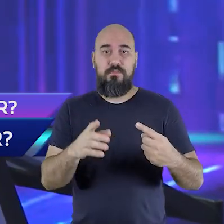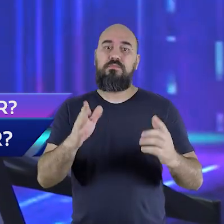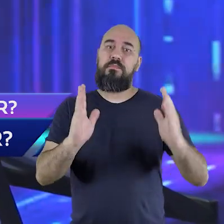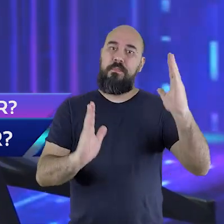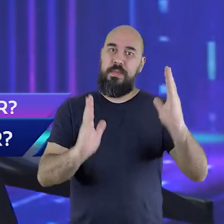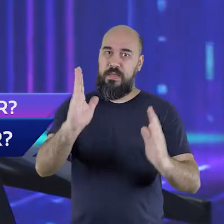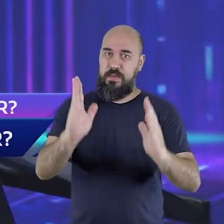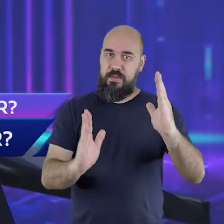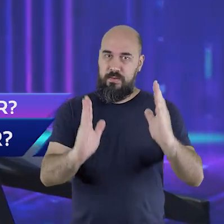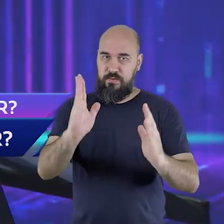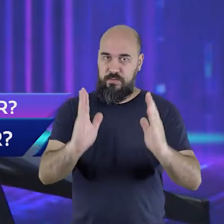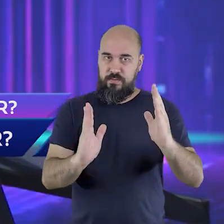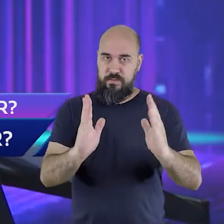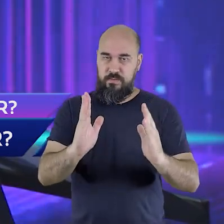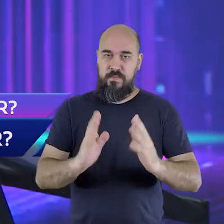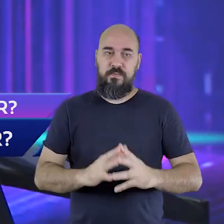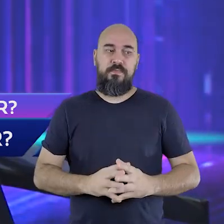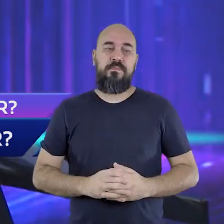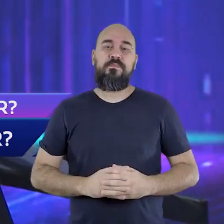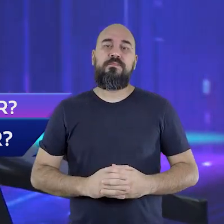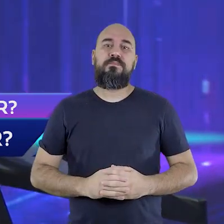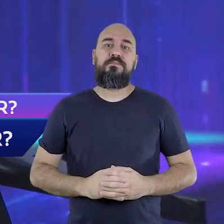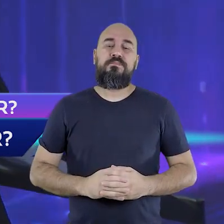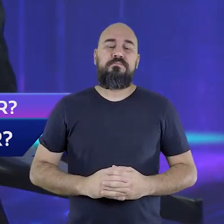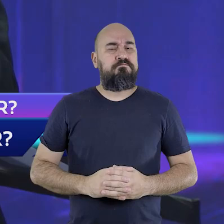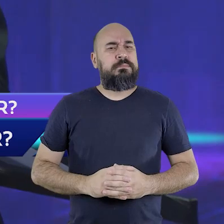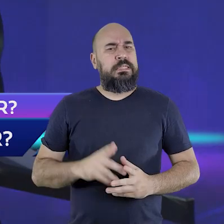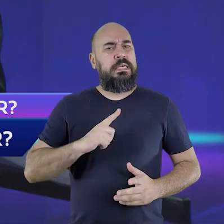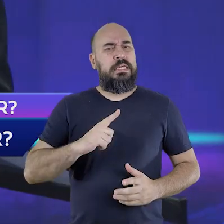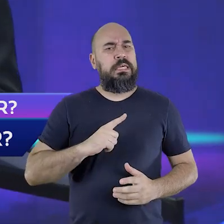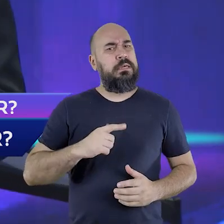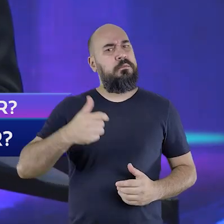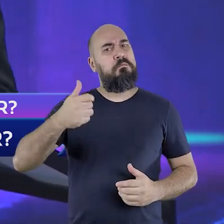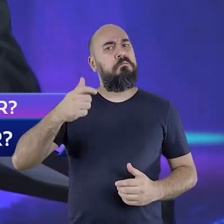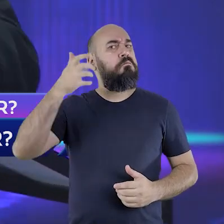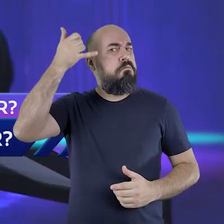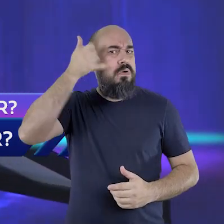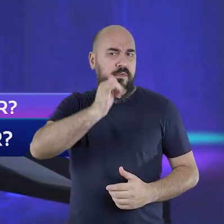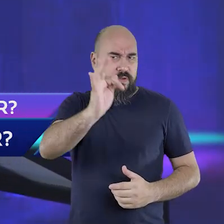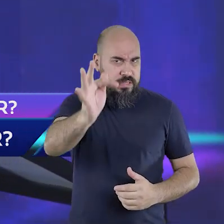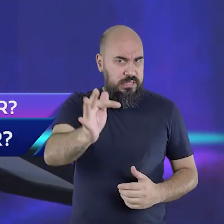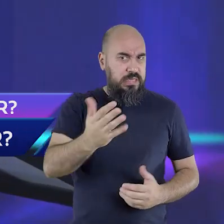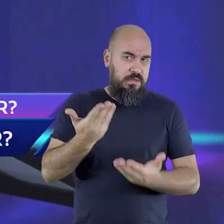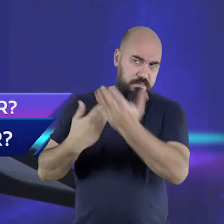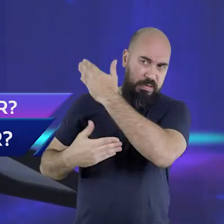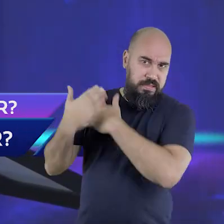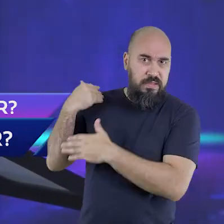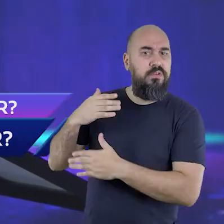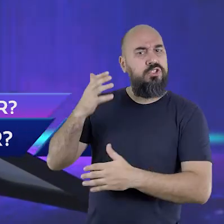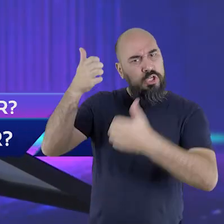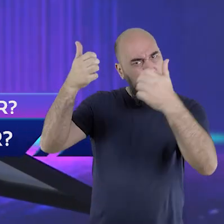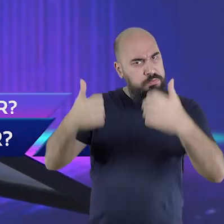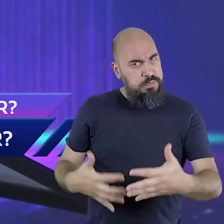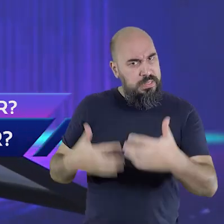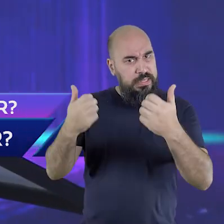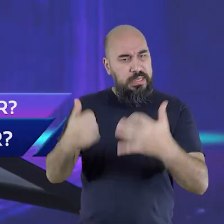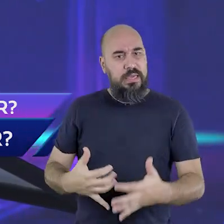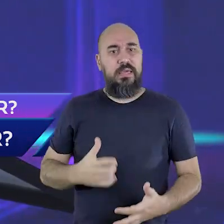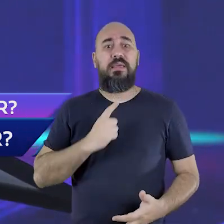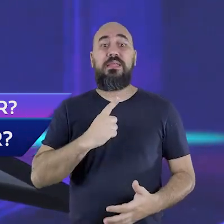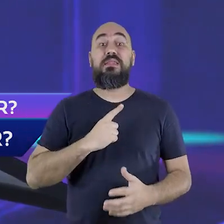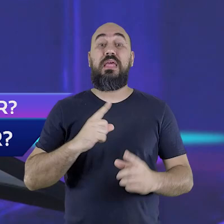atenção no tempo. Existe um princípio em profecias, e eu já falei aqui para vocês em outros programas, que nós chamamos